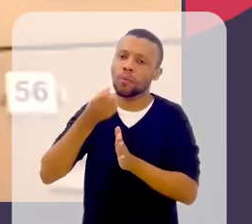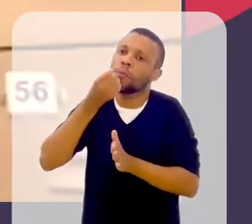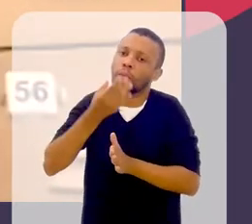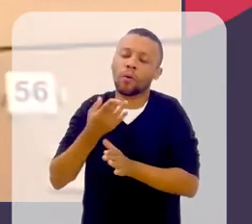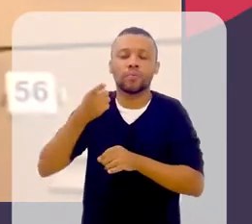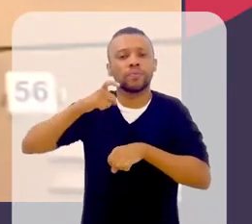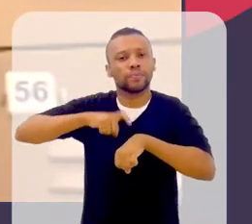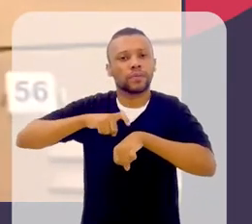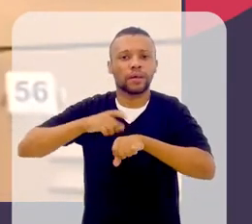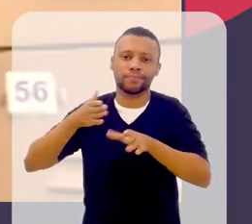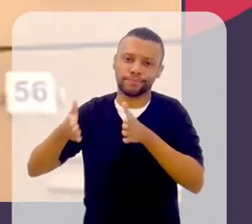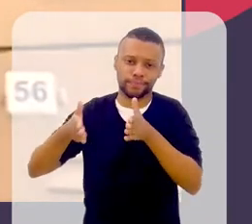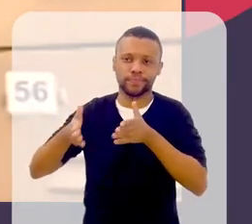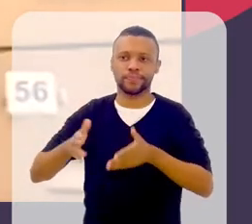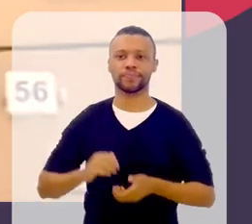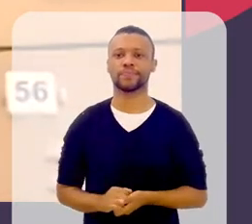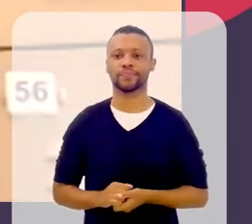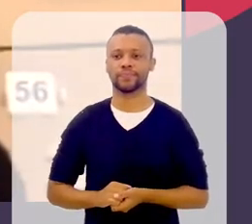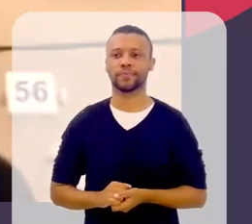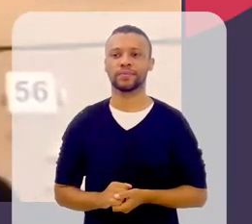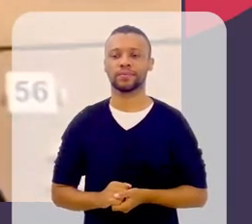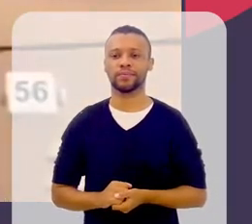pesquisa.